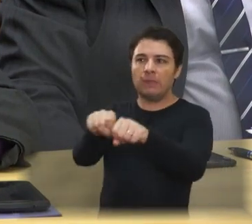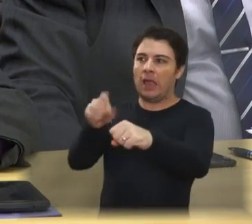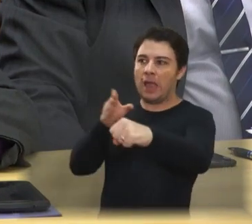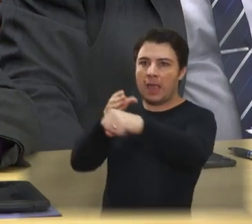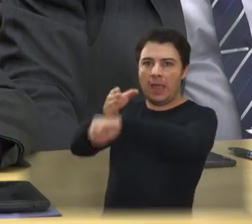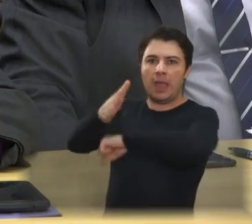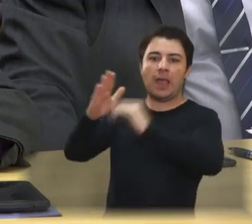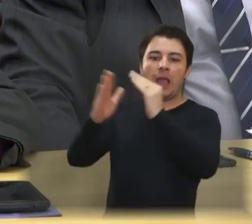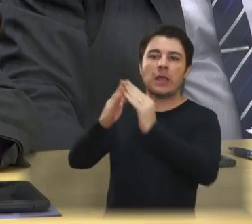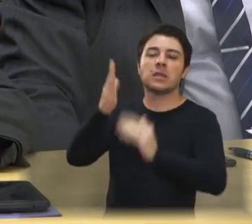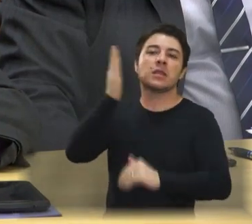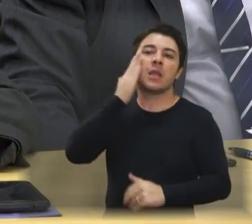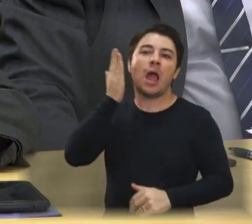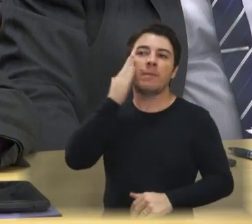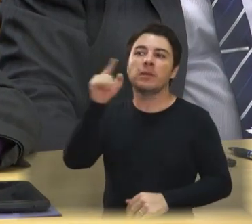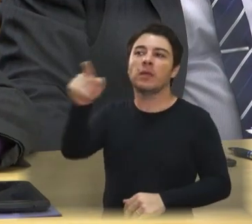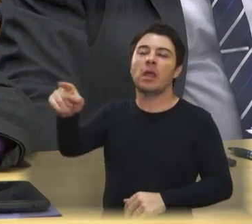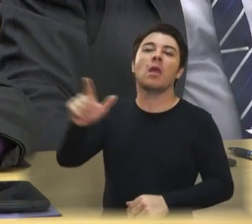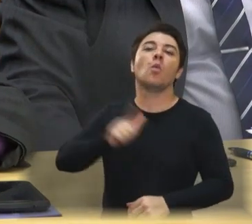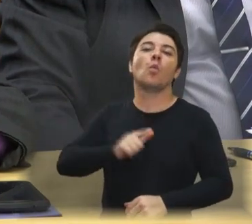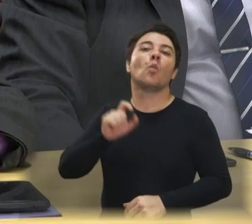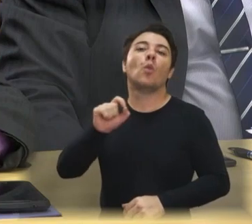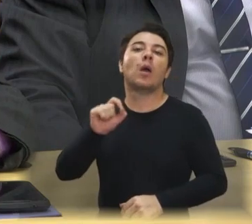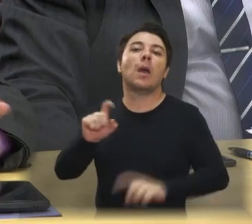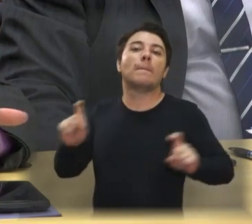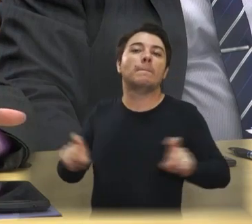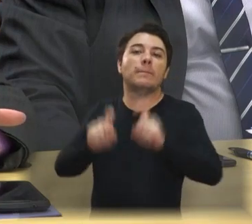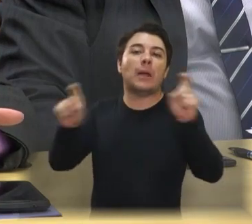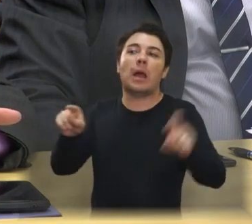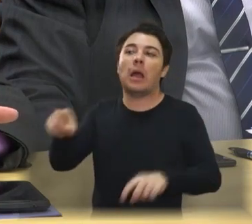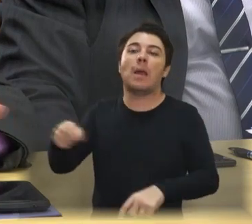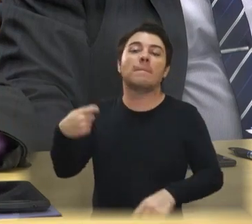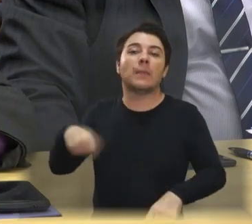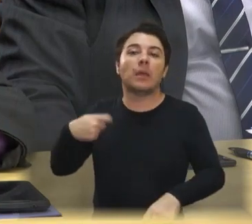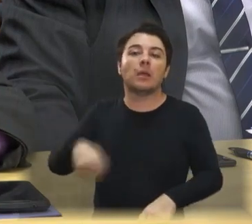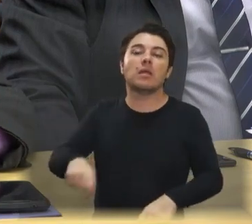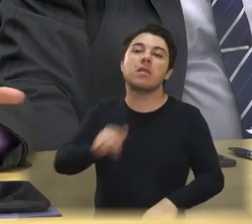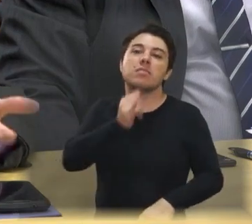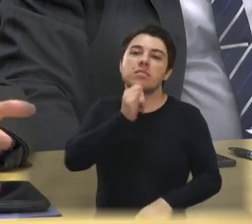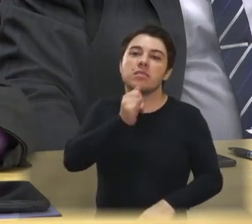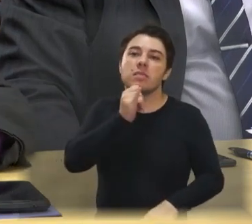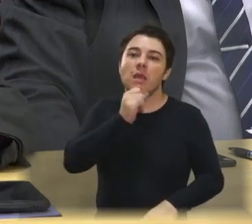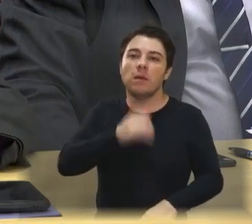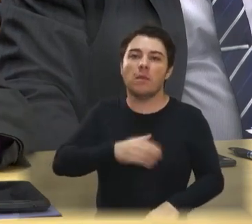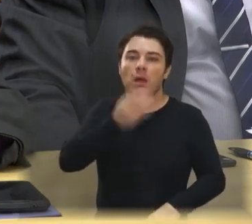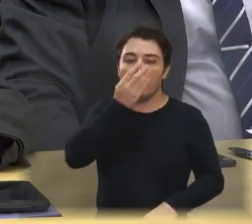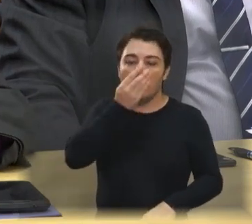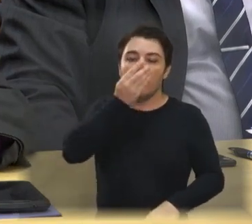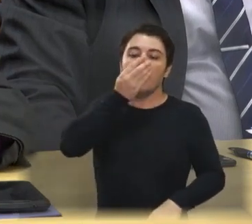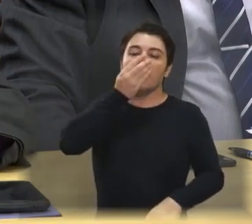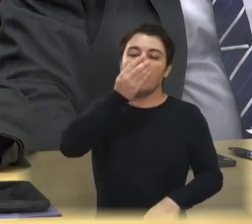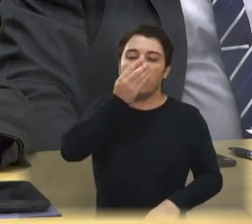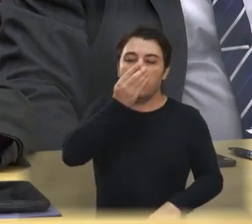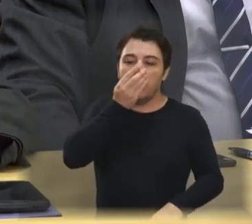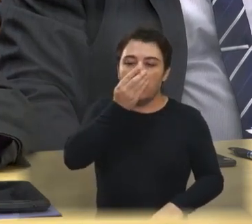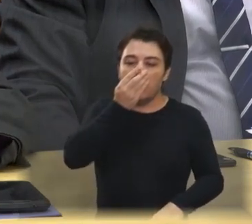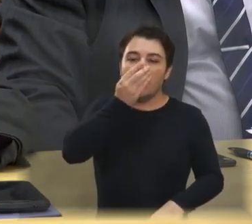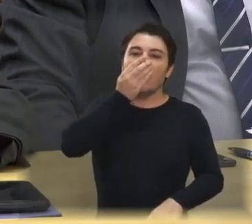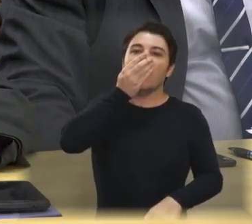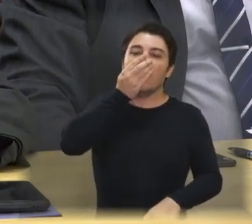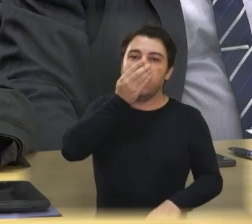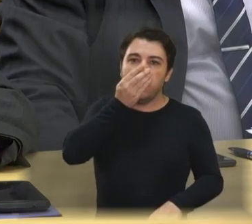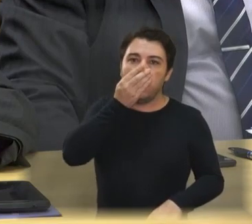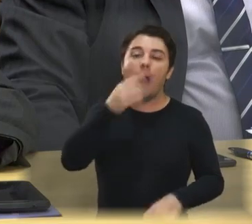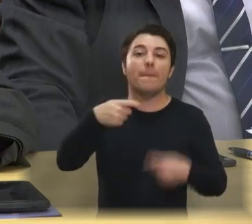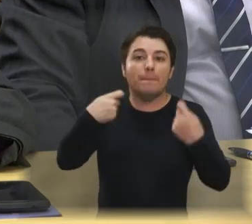até aquela casa da pessoa ela não sabe se aquela pessoa tem ali um equipamento que ela depende daquilo para respirar pode ter um bibape na casa daquela pessoa